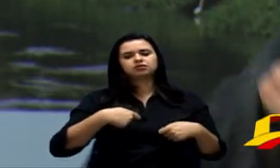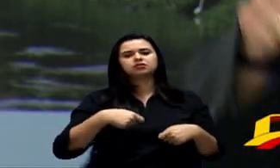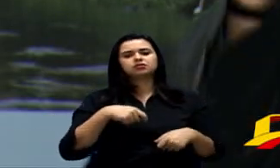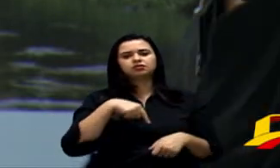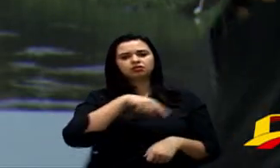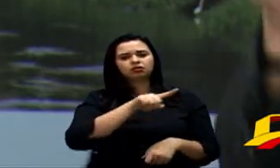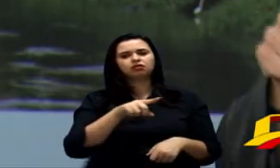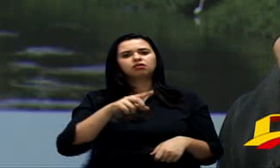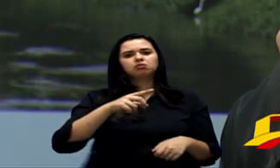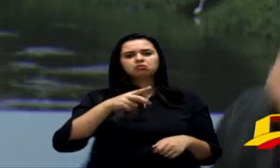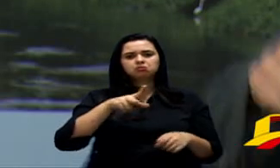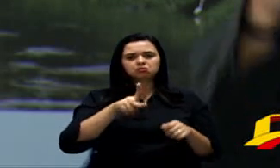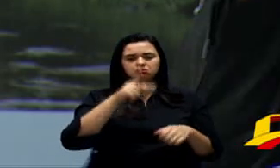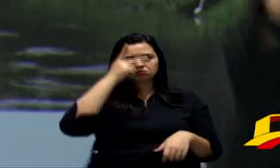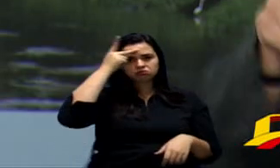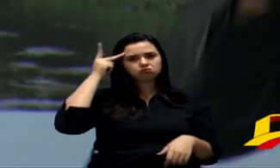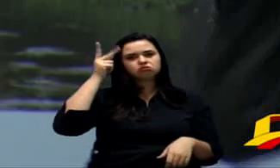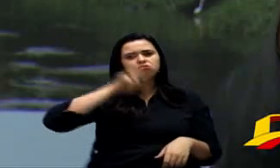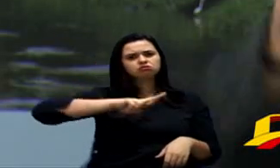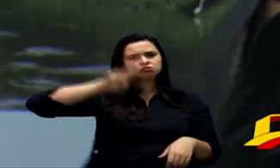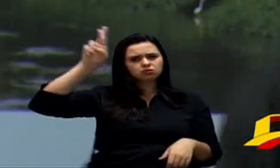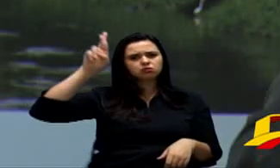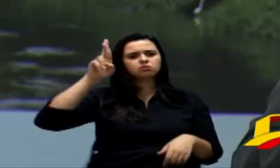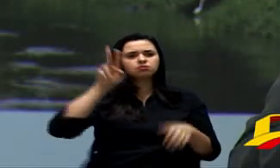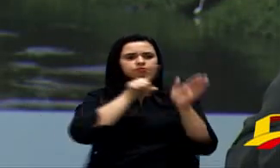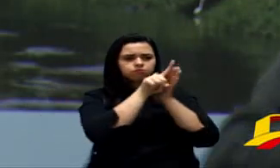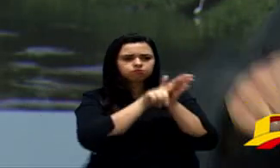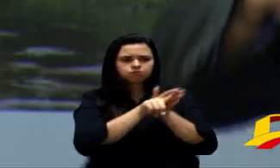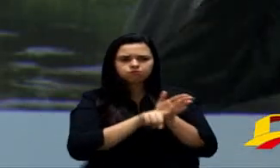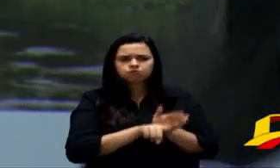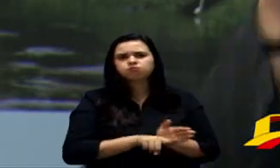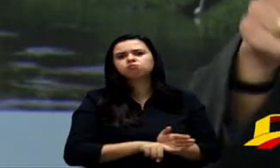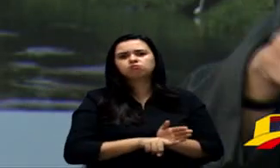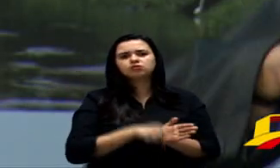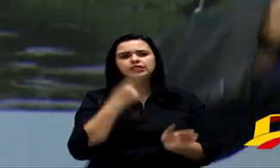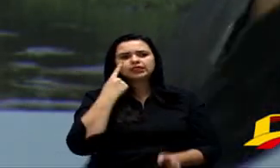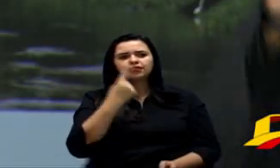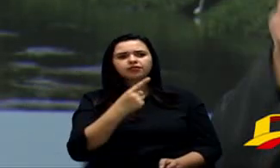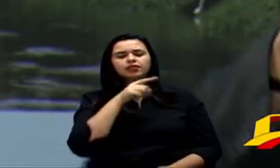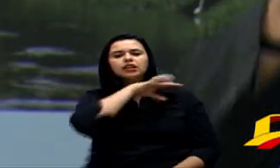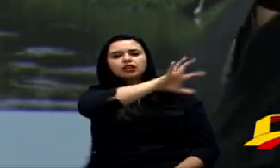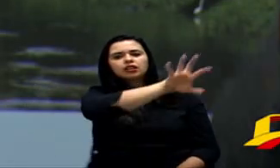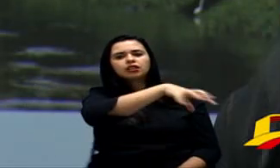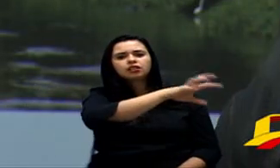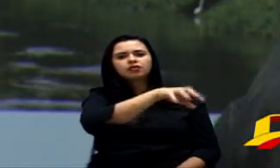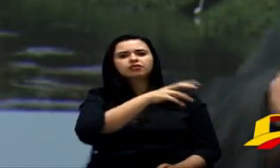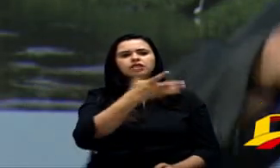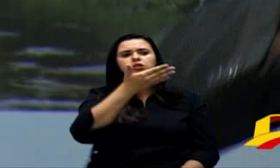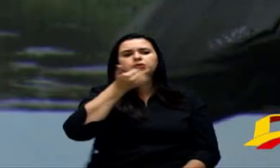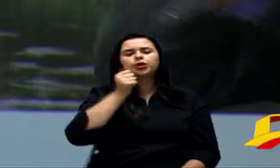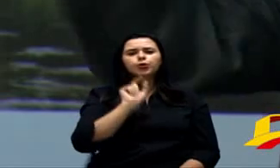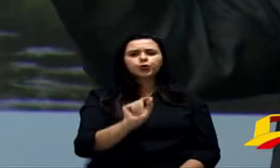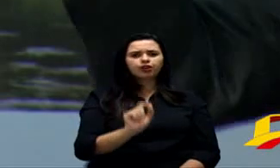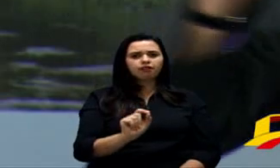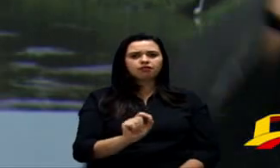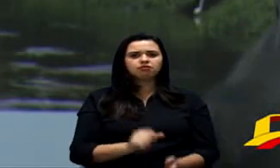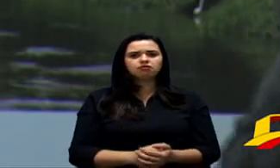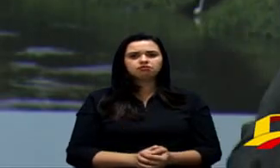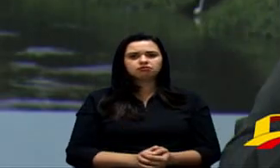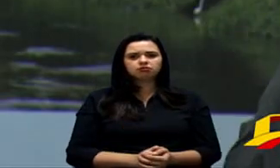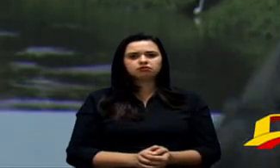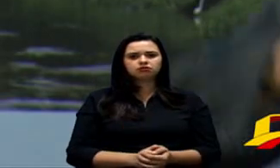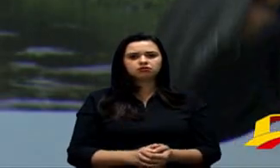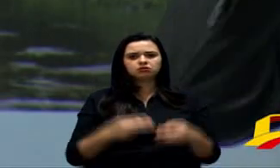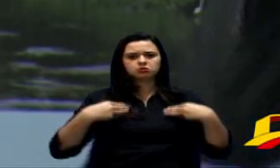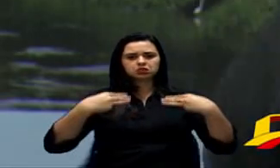judiciais para fazer a perícia e ver qual é o melhor para o Sandro. E não é porque o Ministério Público está fazendo pressão que ele tem que ir embora ou